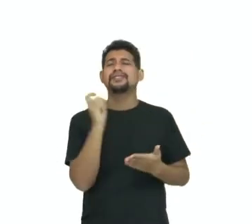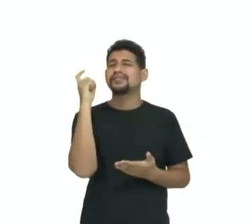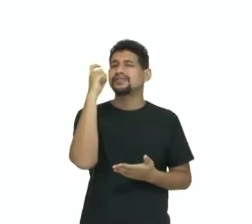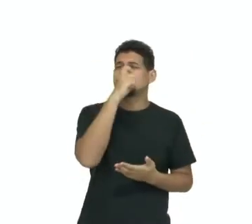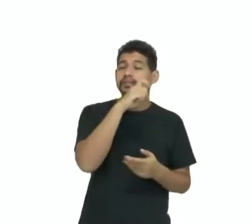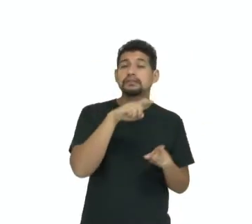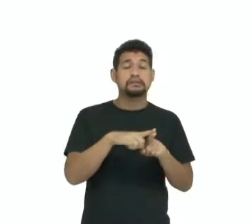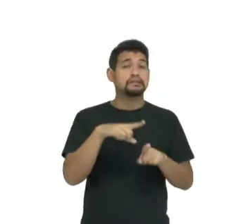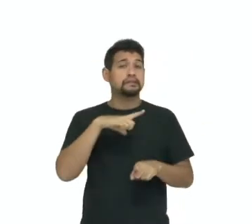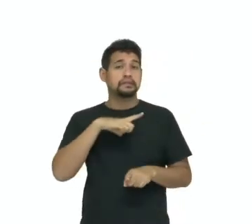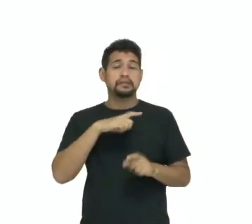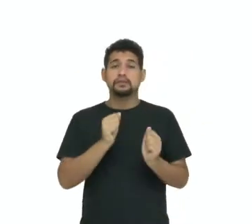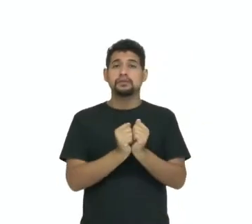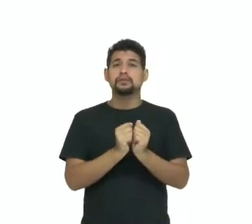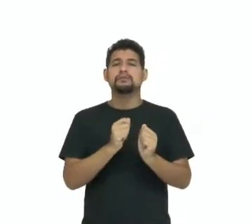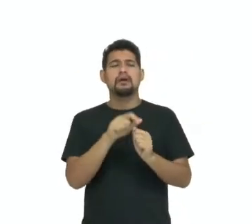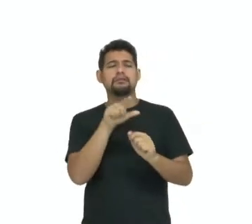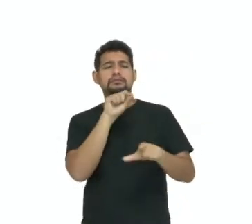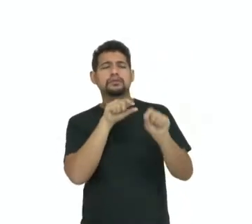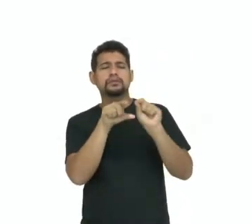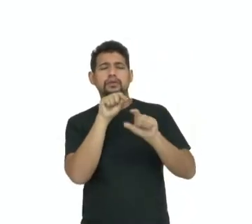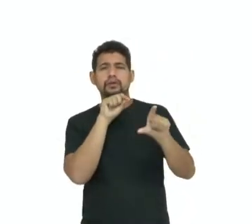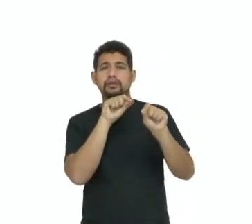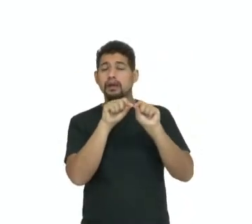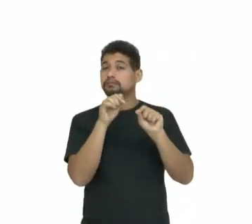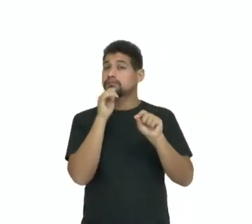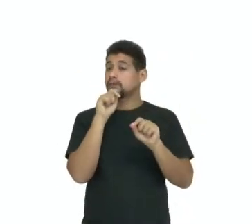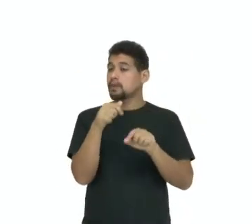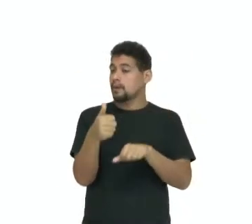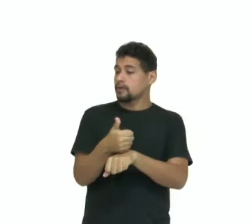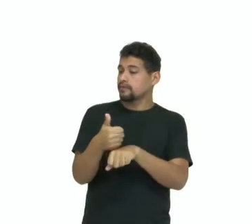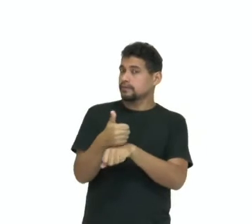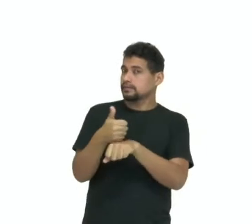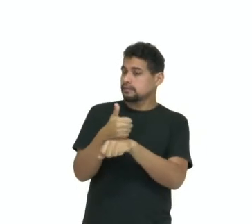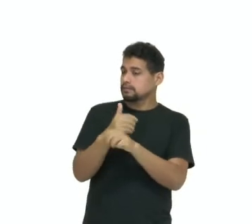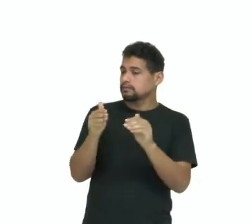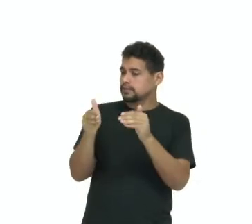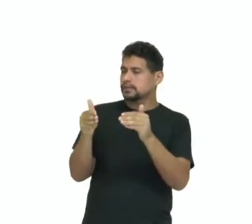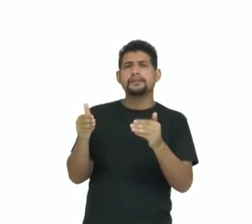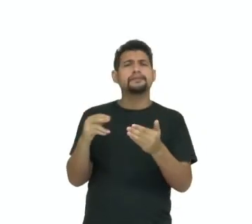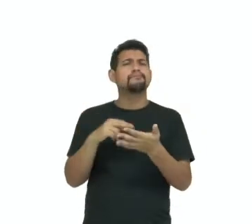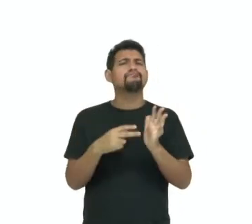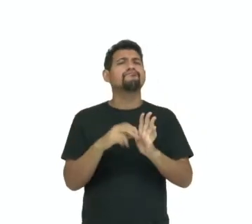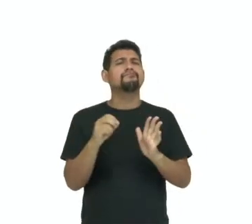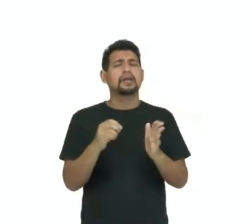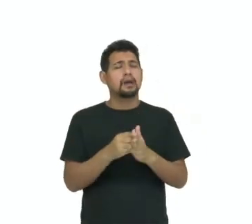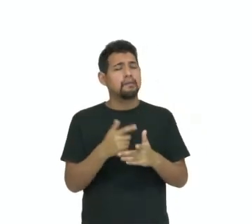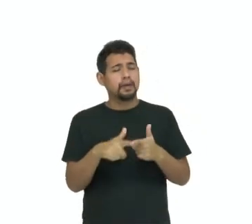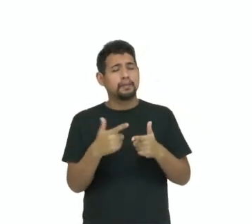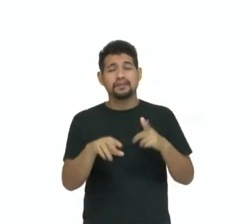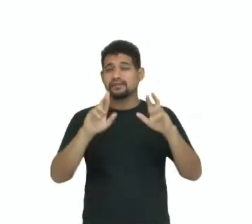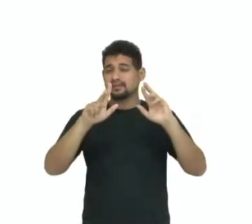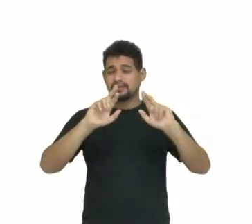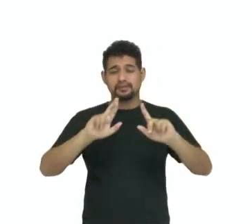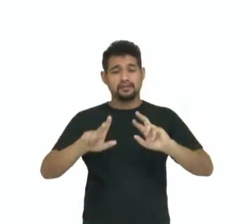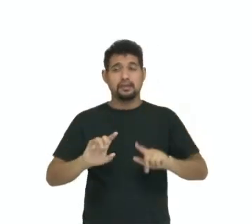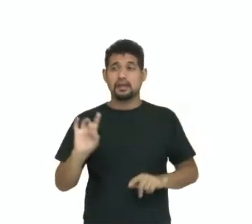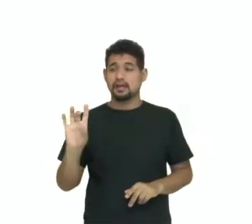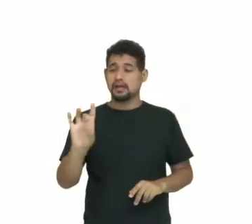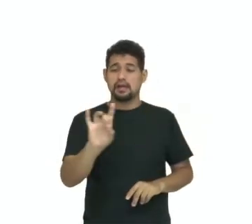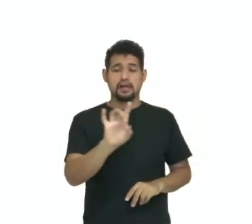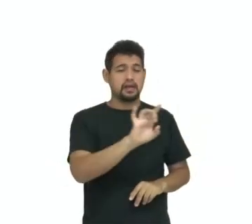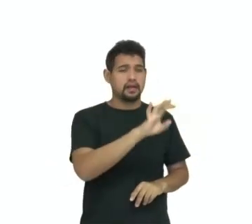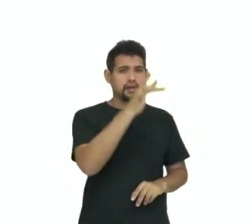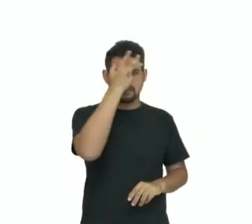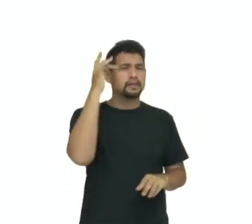dificuldades envolvidas ao decidir por uma profissão? São obstáculos diferentes para cada pessoa,